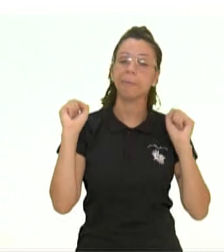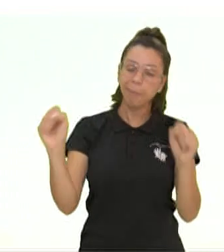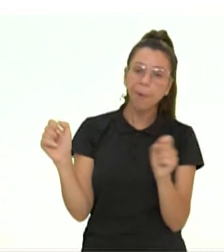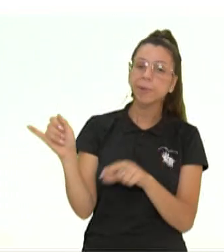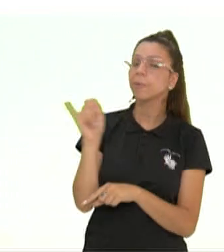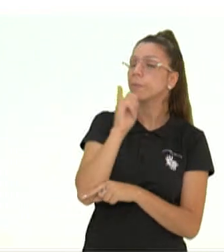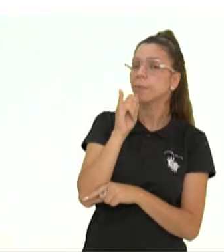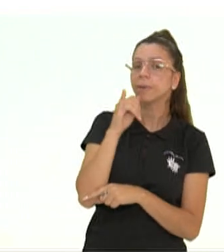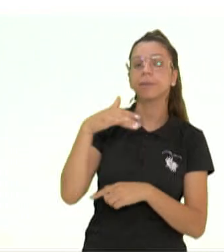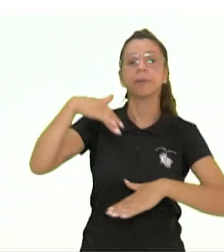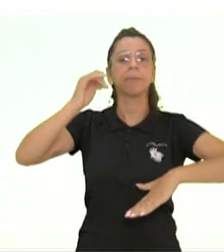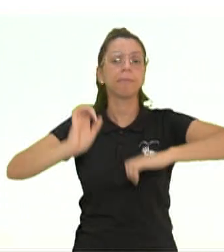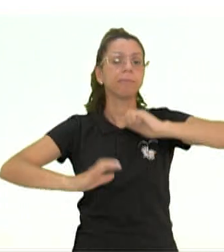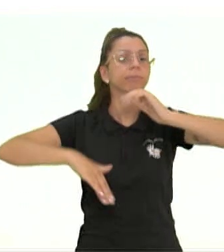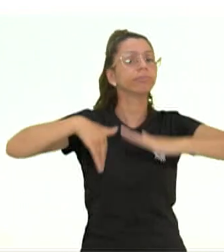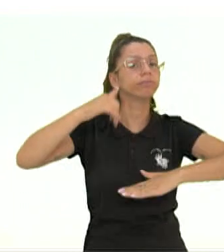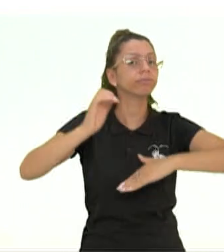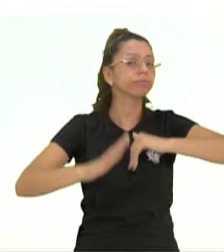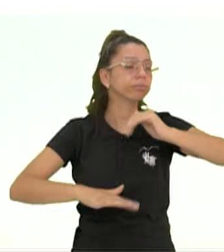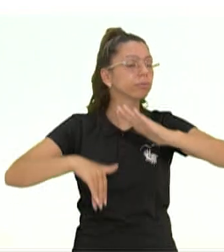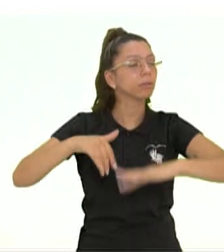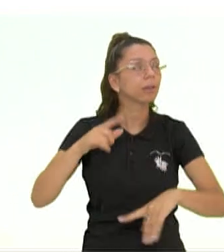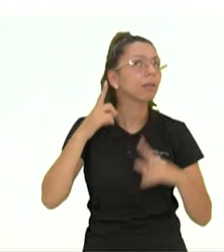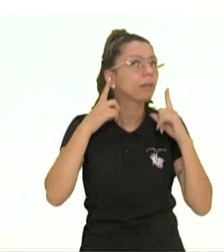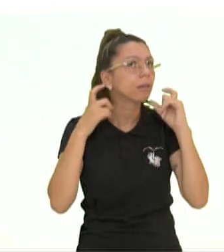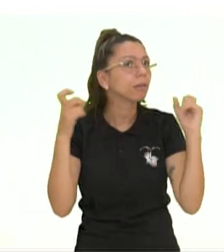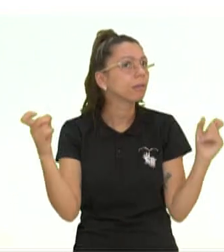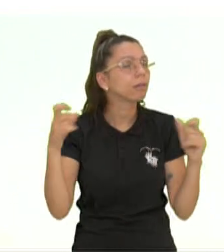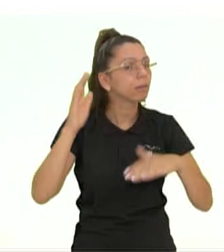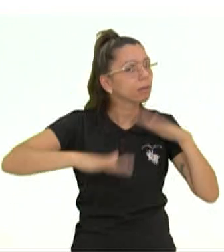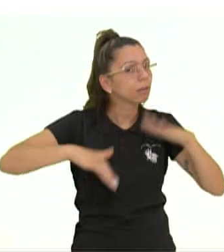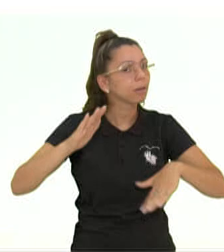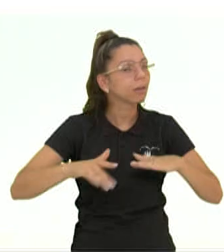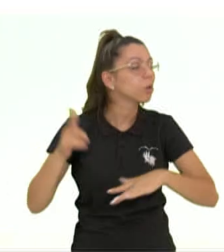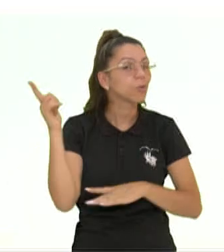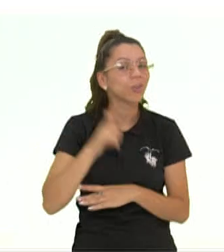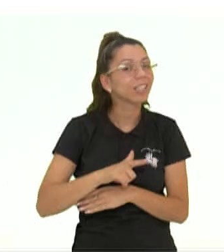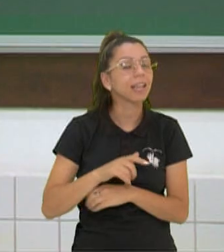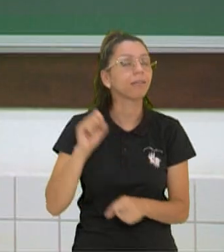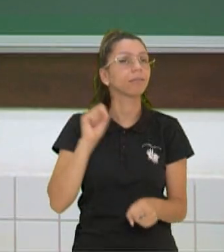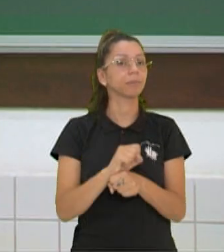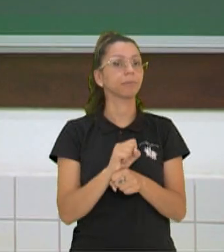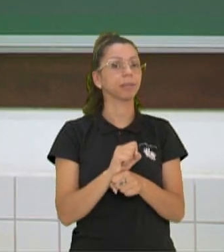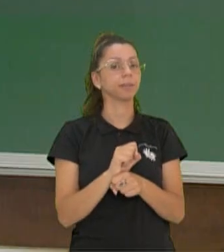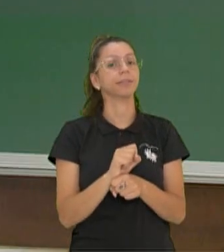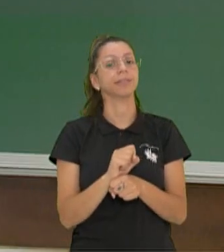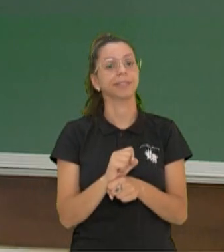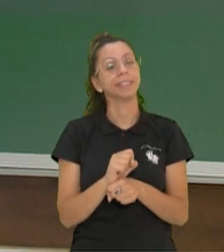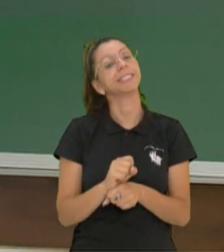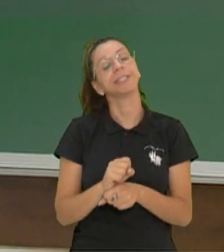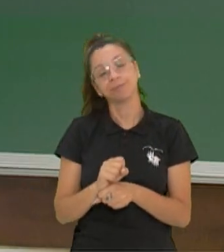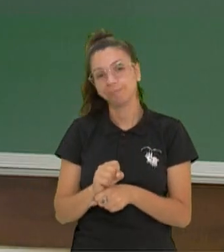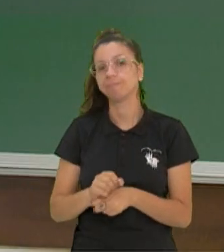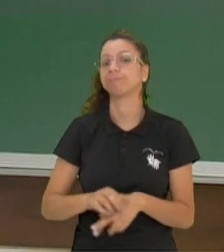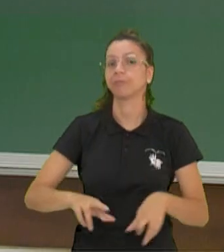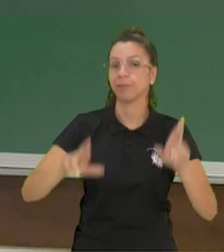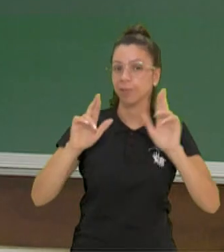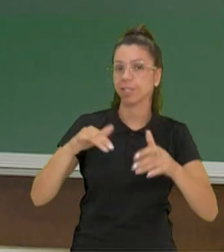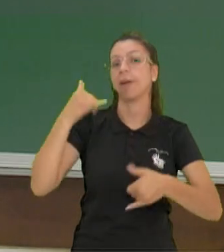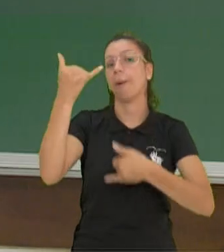ver aquela batida de tambor ali, se você não, quando escuta o tambor, você não consegue ficar parado, com certeza você é